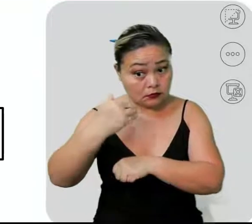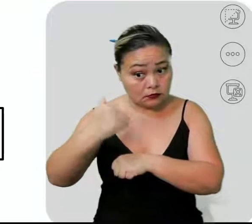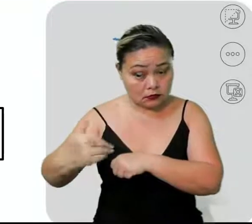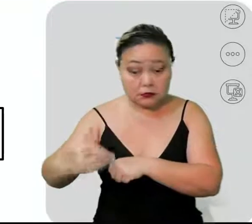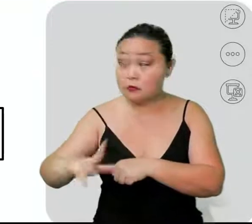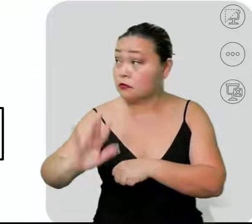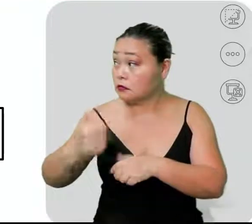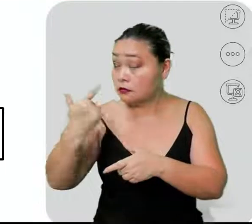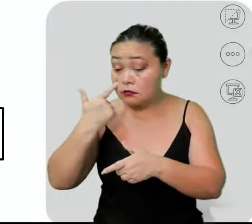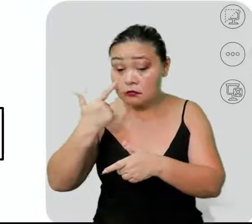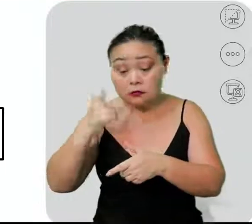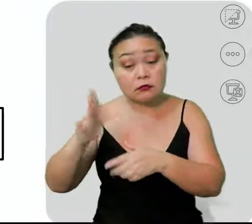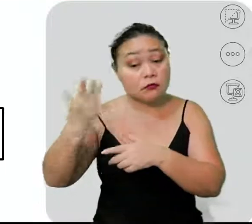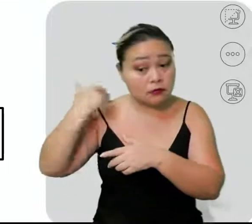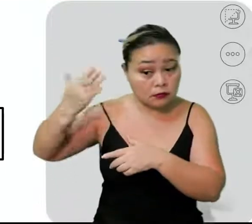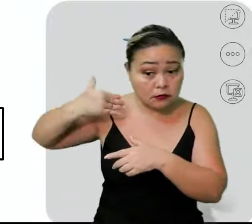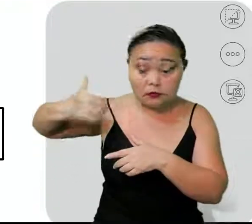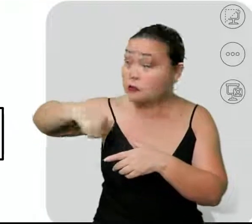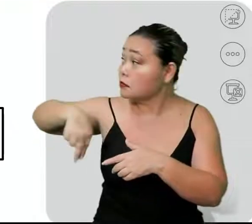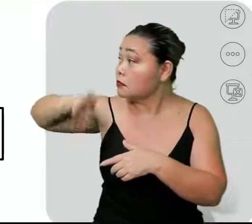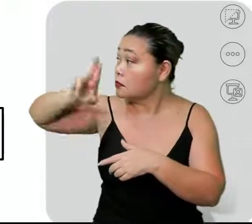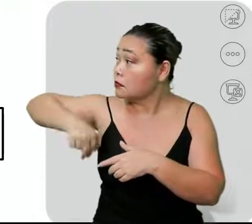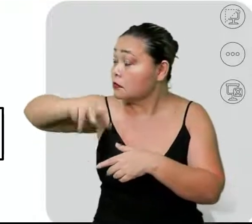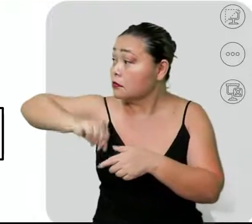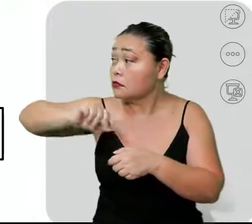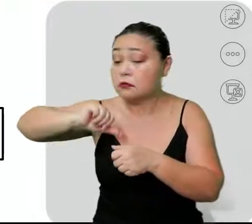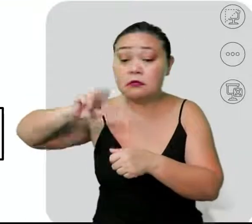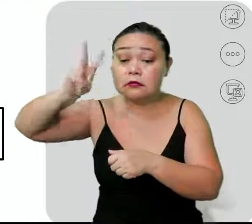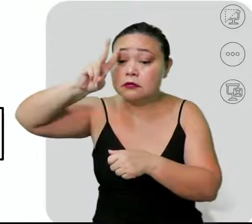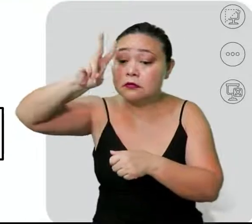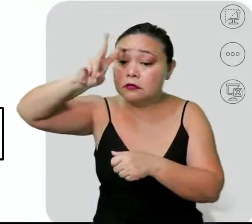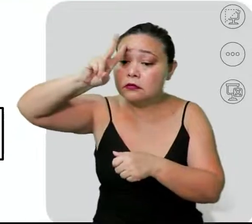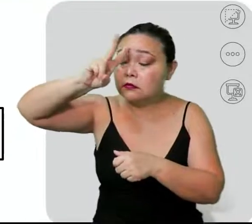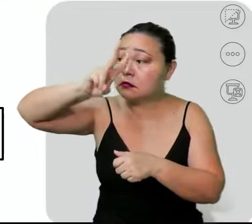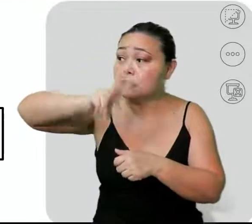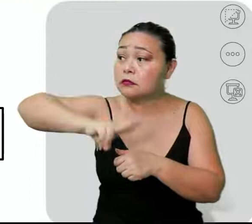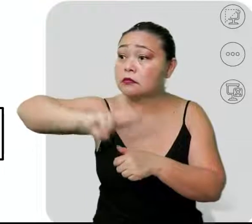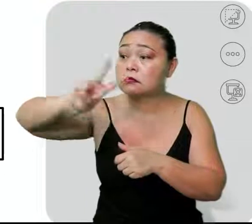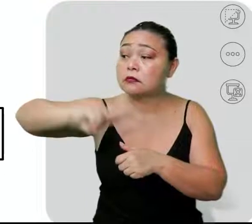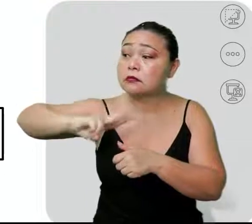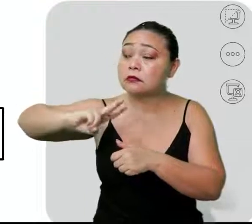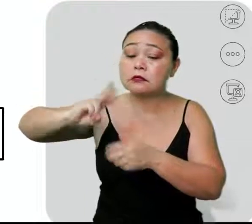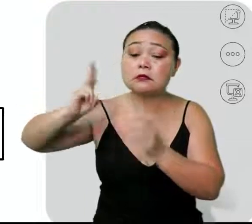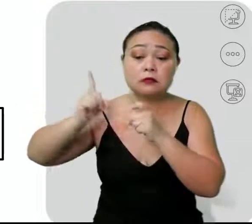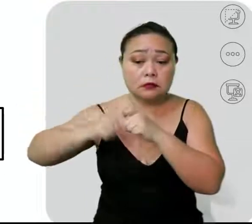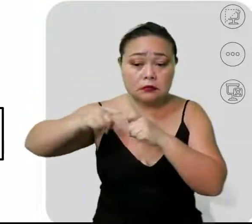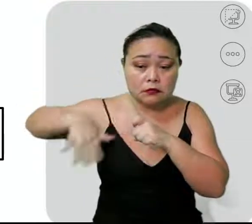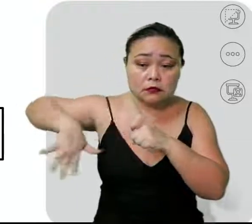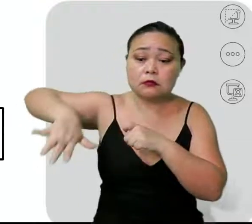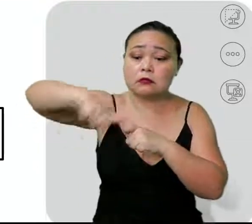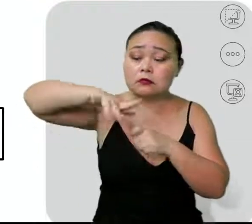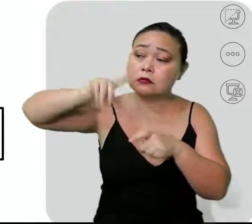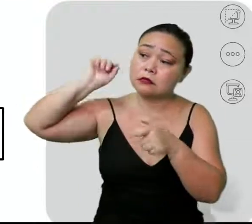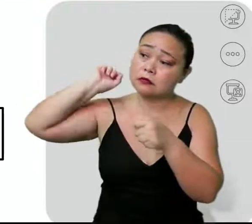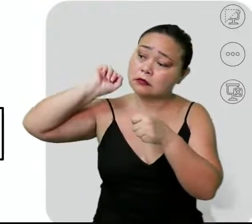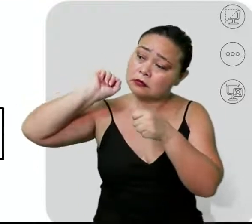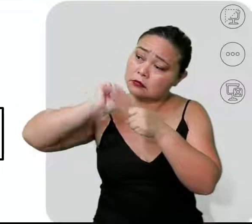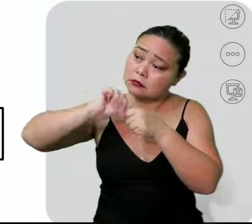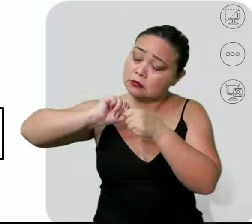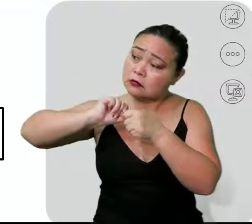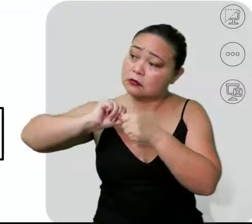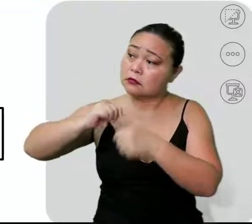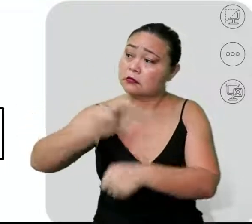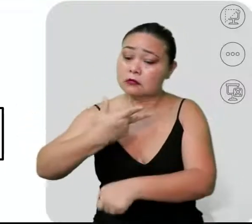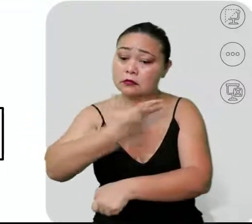vídeo e na época Nunca na história Nunca na história da medicina se fez